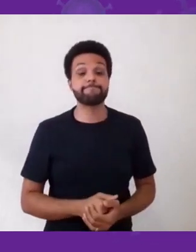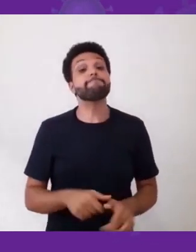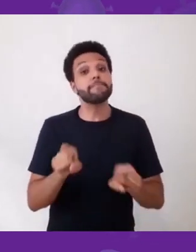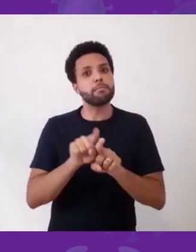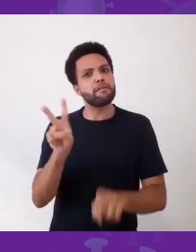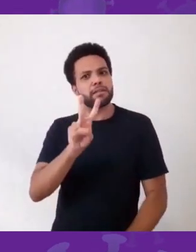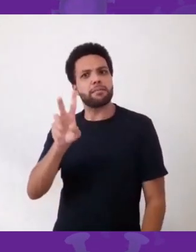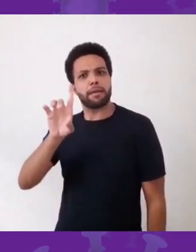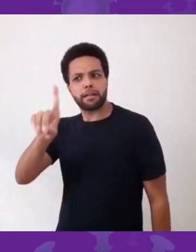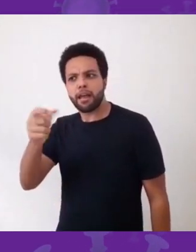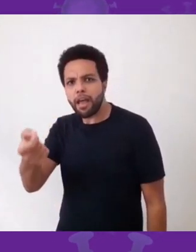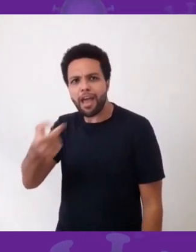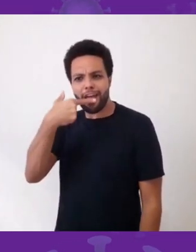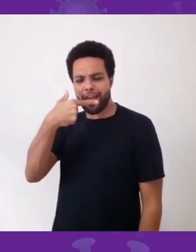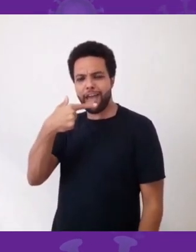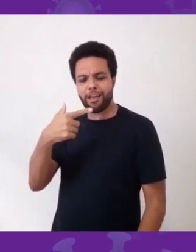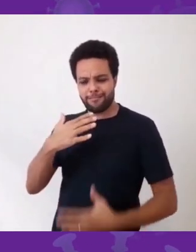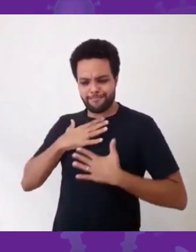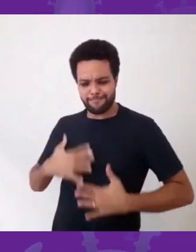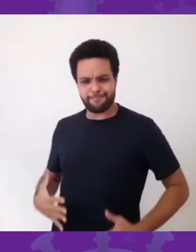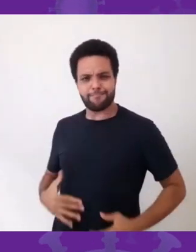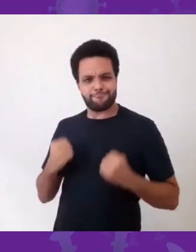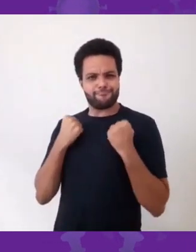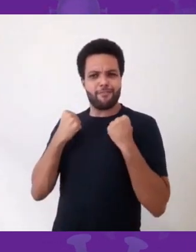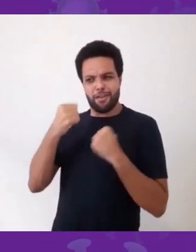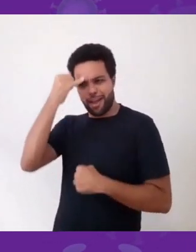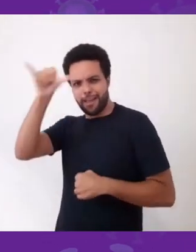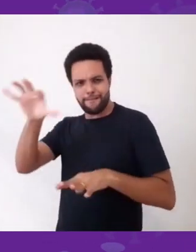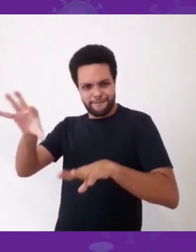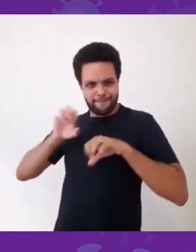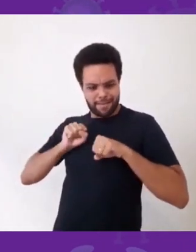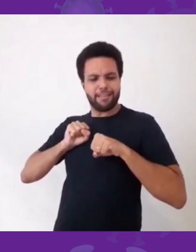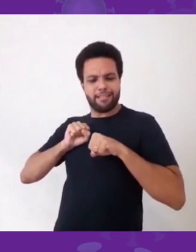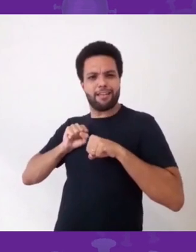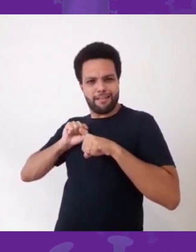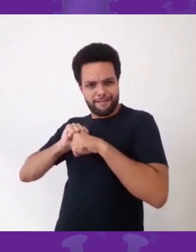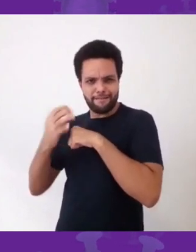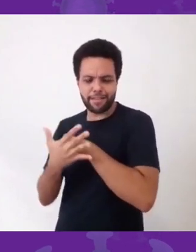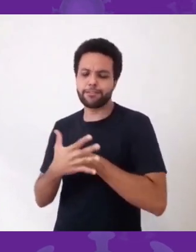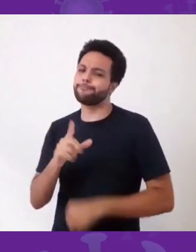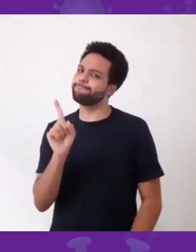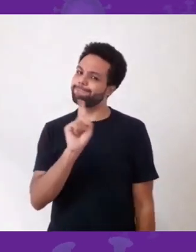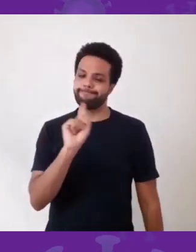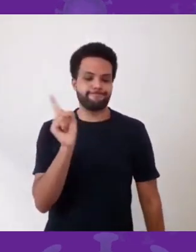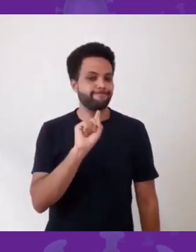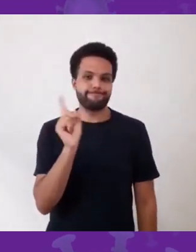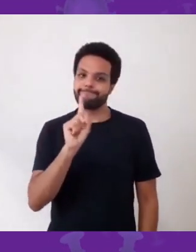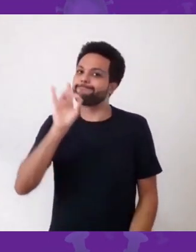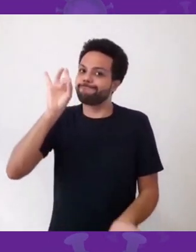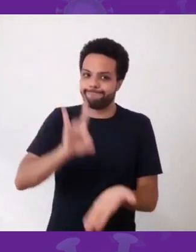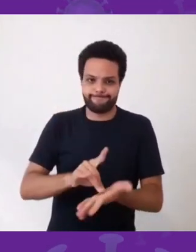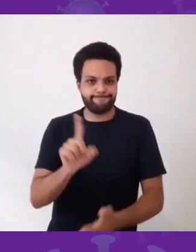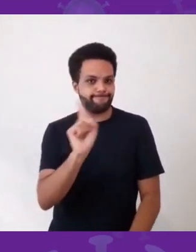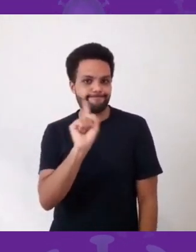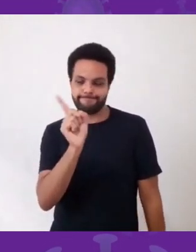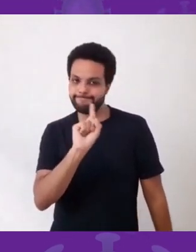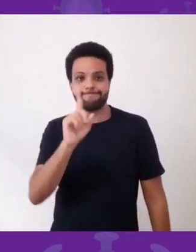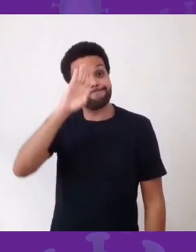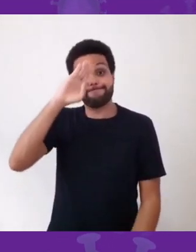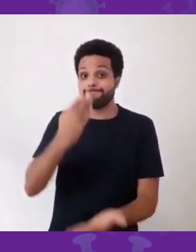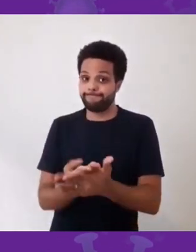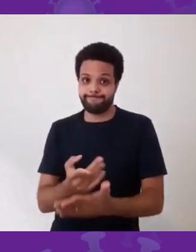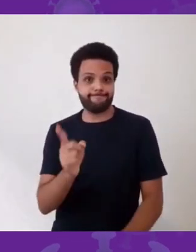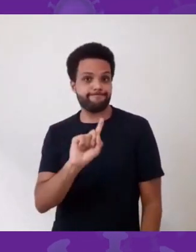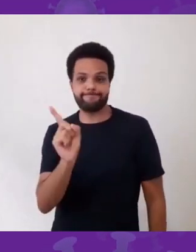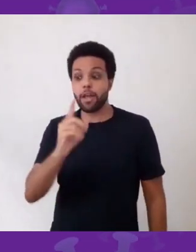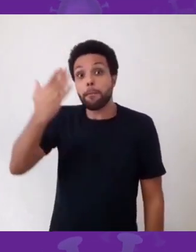ela não é verdadeira a mesma coisa eu posso te dizer em relação à prevenção ao coronavírus a vitamina